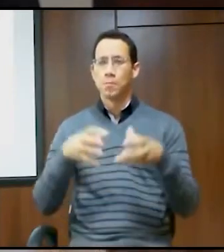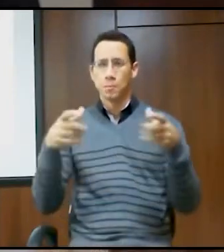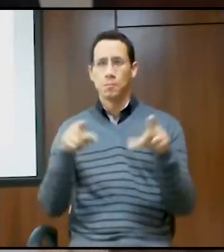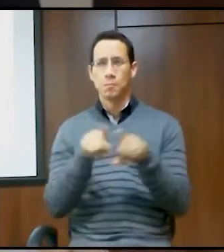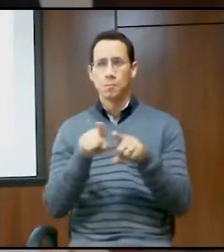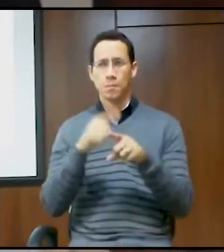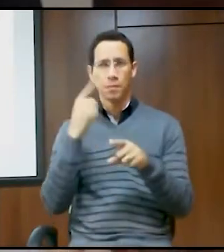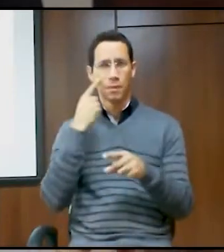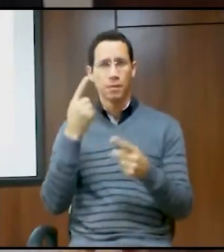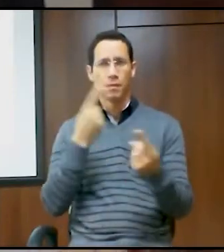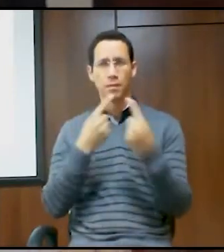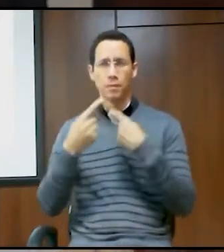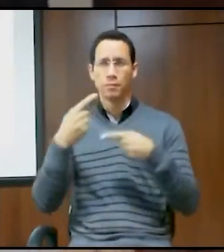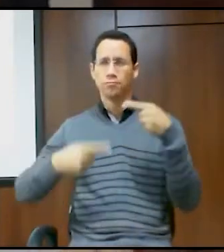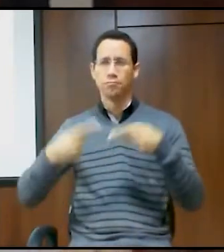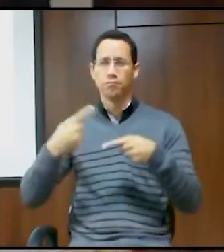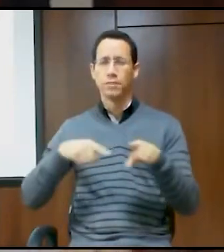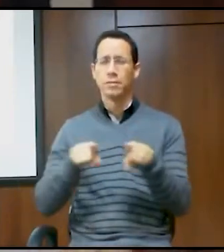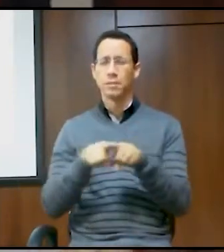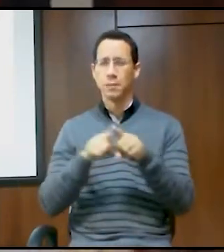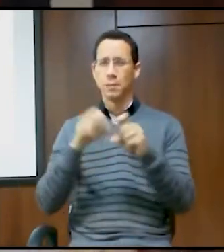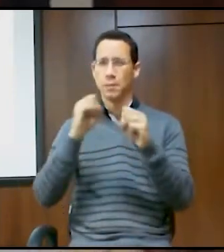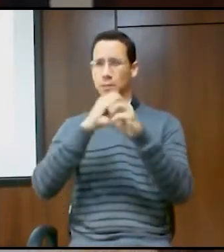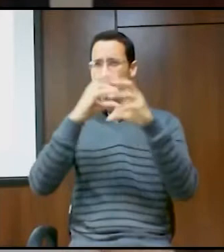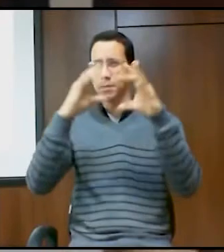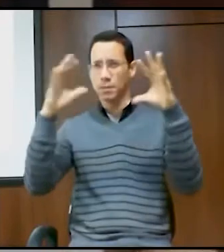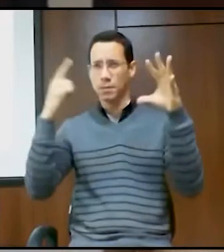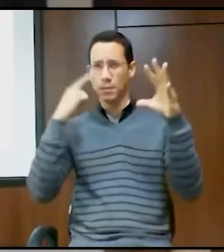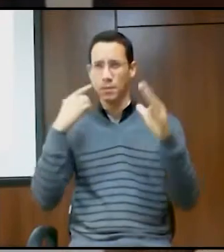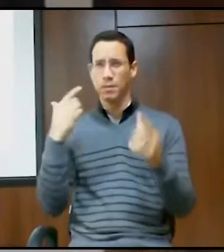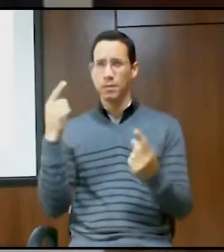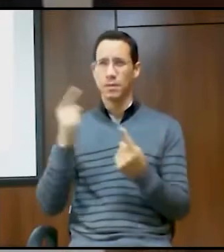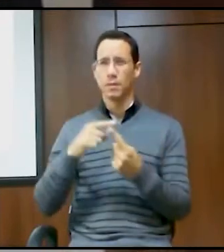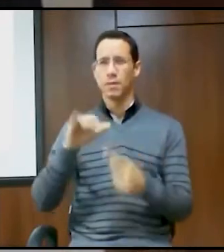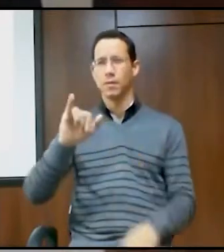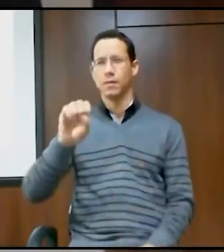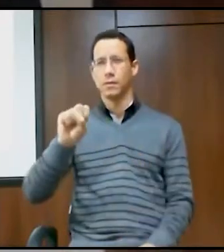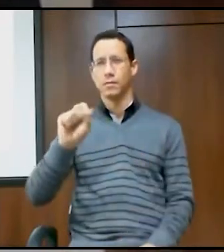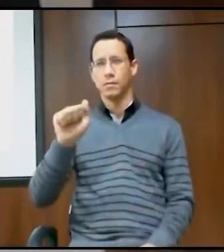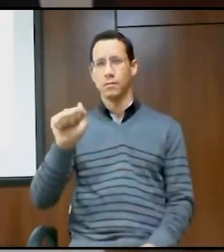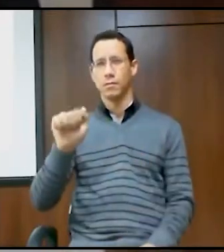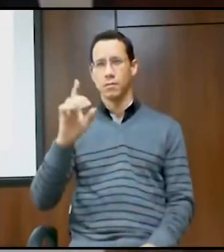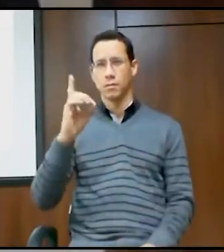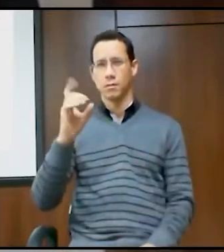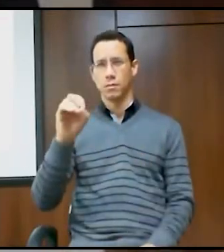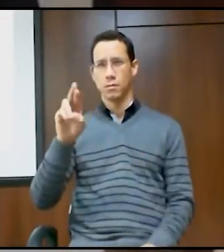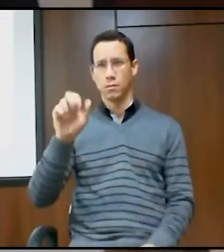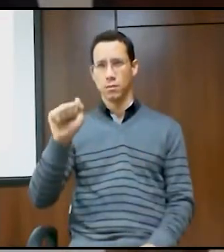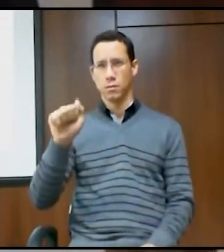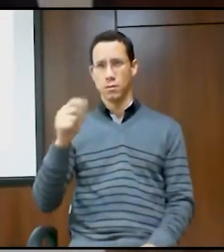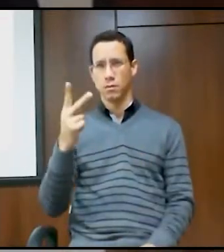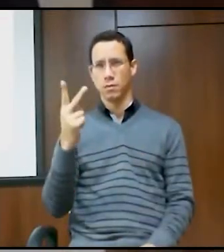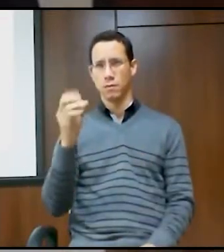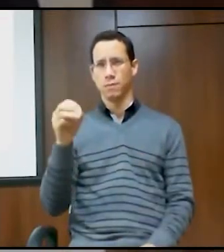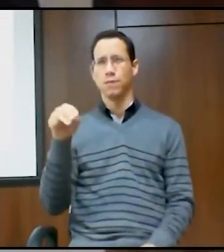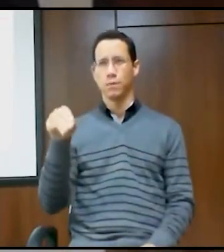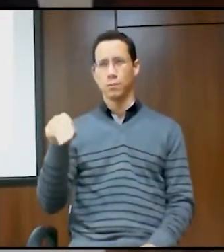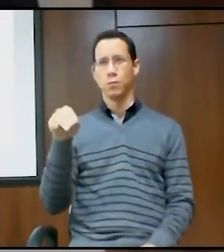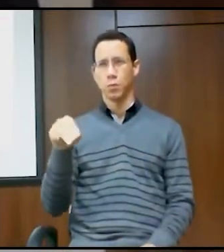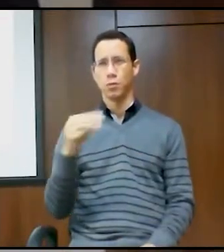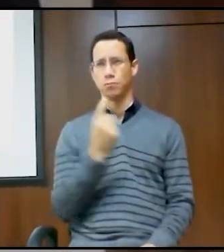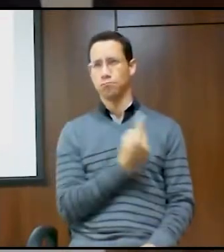um pouco também desse imaginário, eu passo a palavra primeiro para a Isadora. Eu devo você 20 minutos para